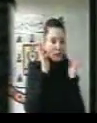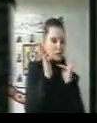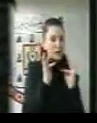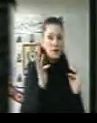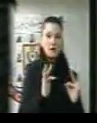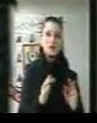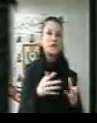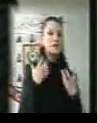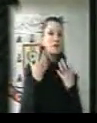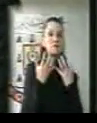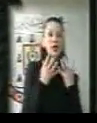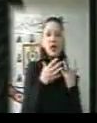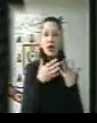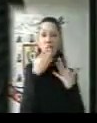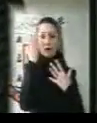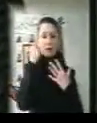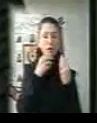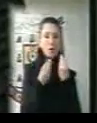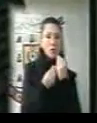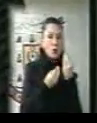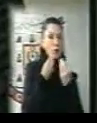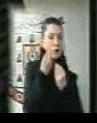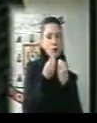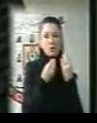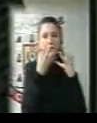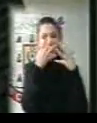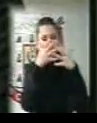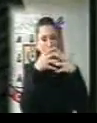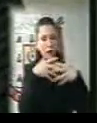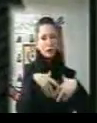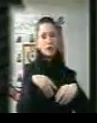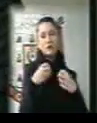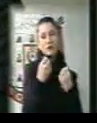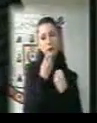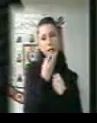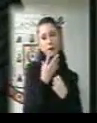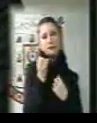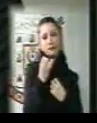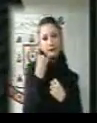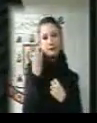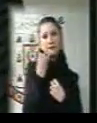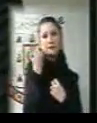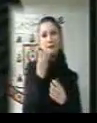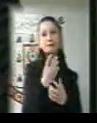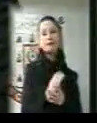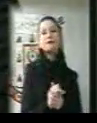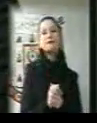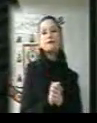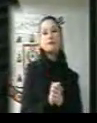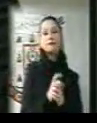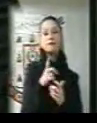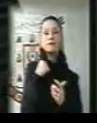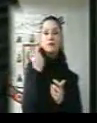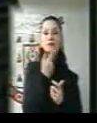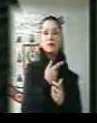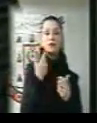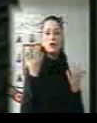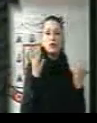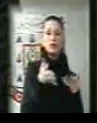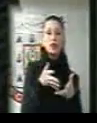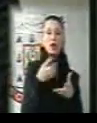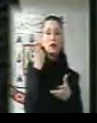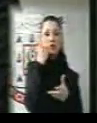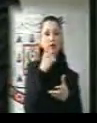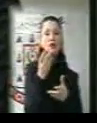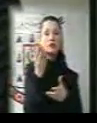casa, no total, que é a sua presença aqui na região. Como nós já, há alguns